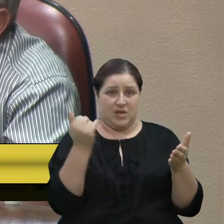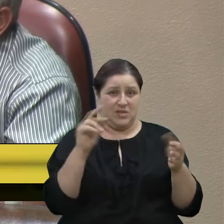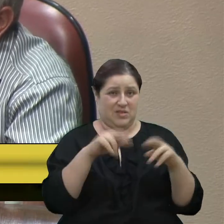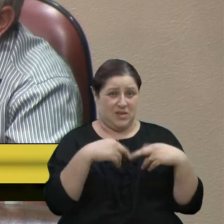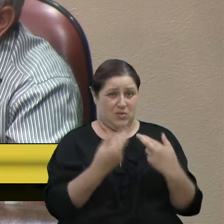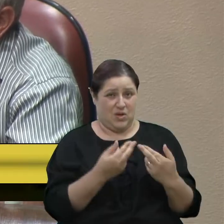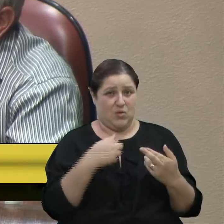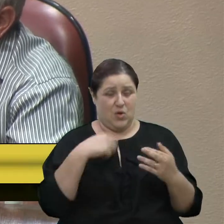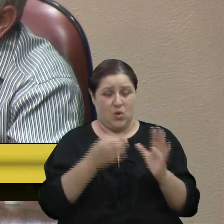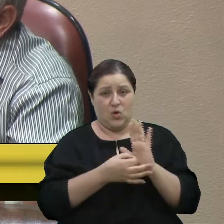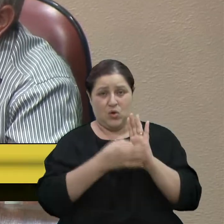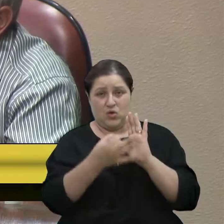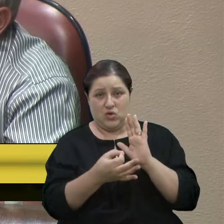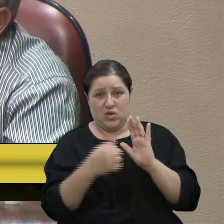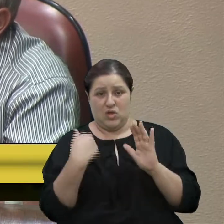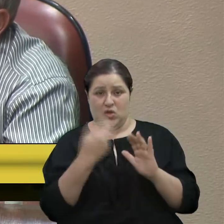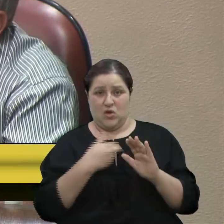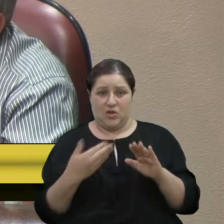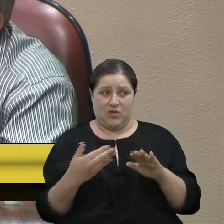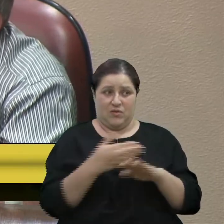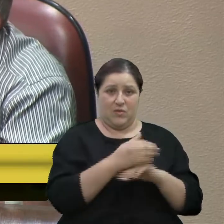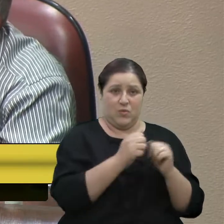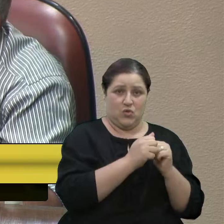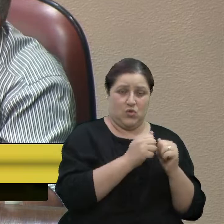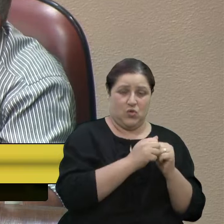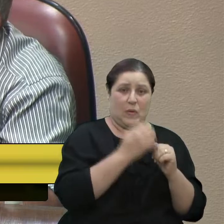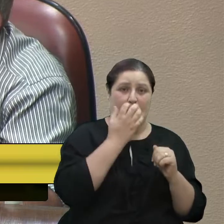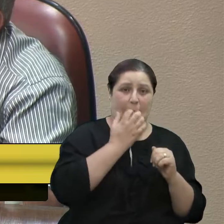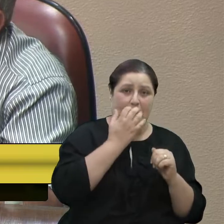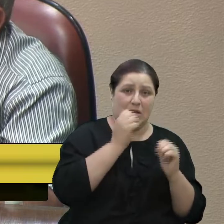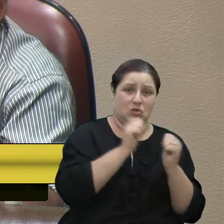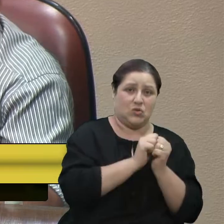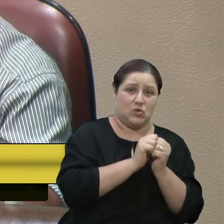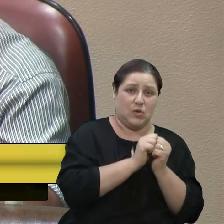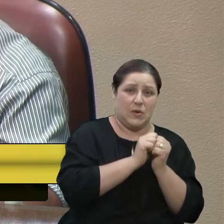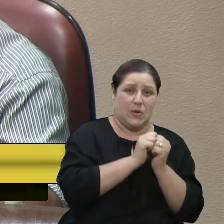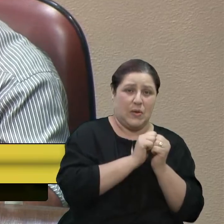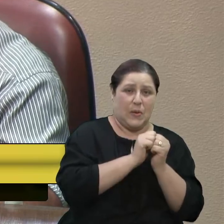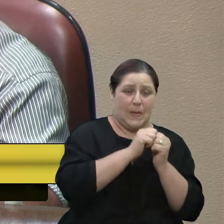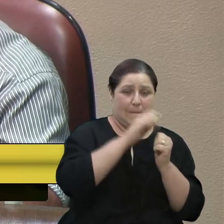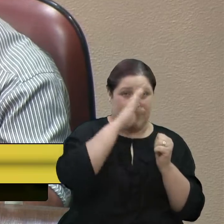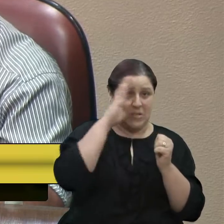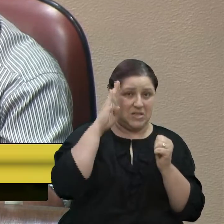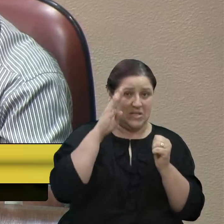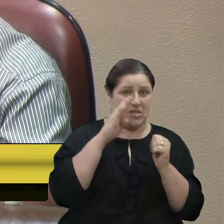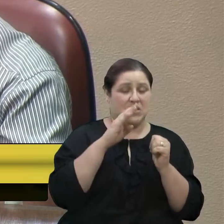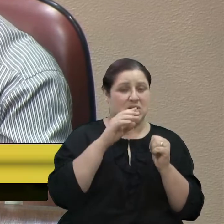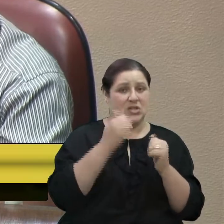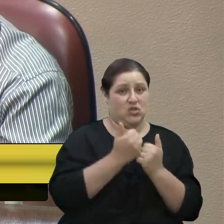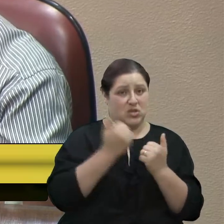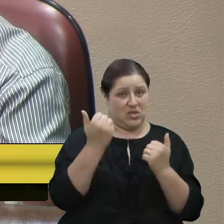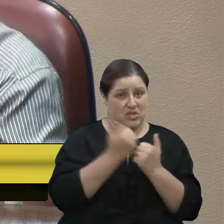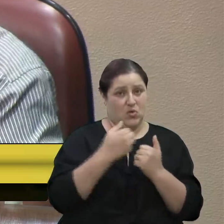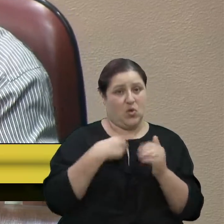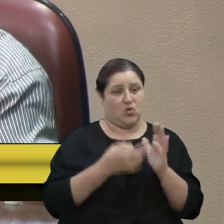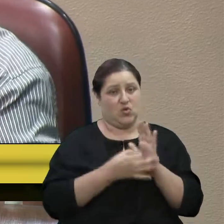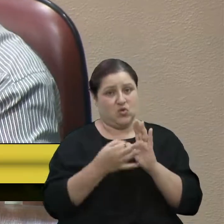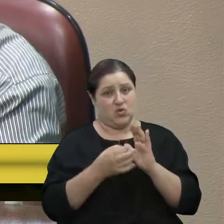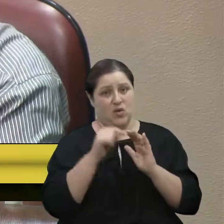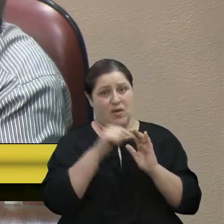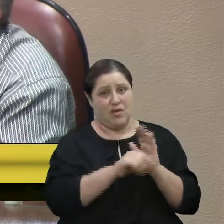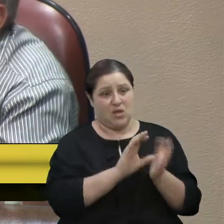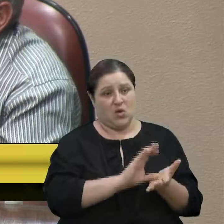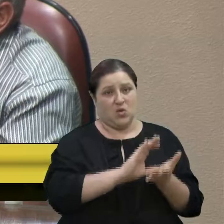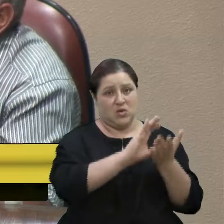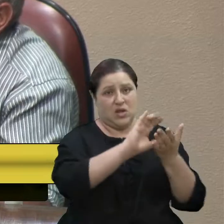lá, que estivemos com o seu Camires e com o Bressan, e a direção, eu sugeri que esse conselho para